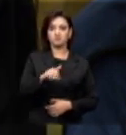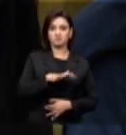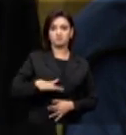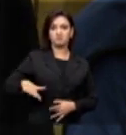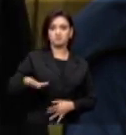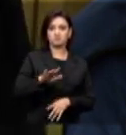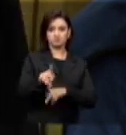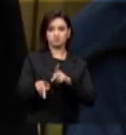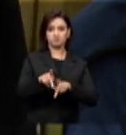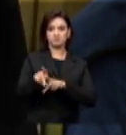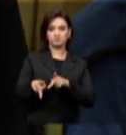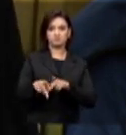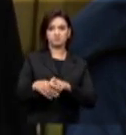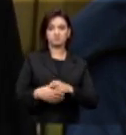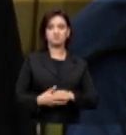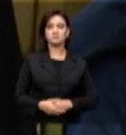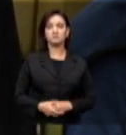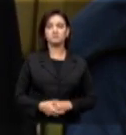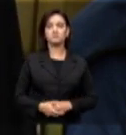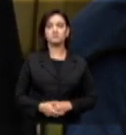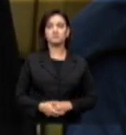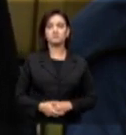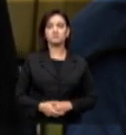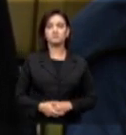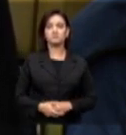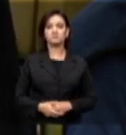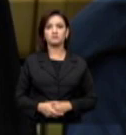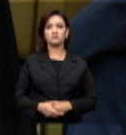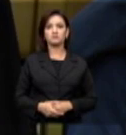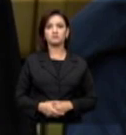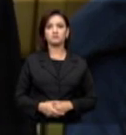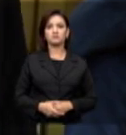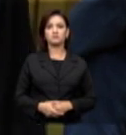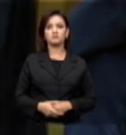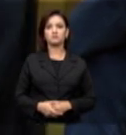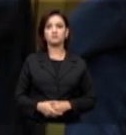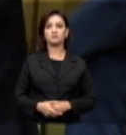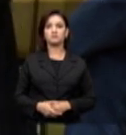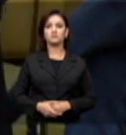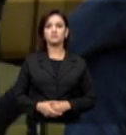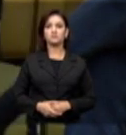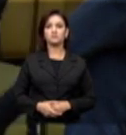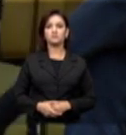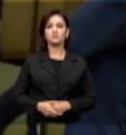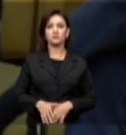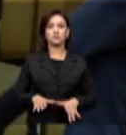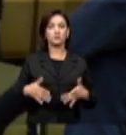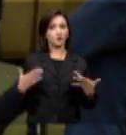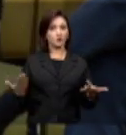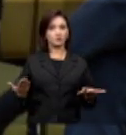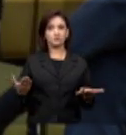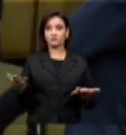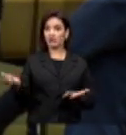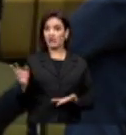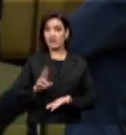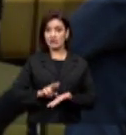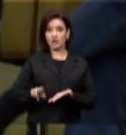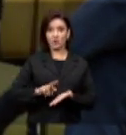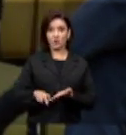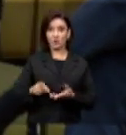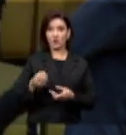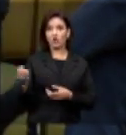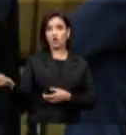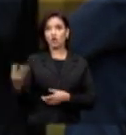Se é assim, quais os benefícios que essa modelagem, que não é inovadora,